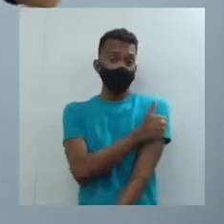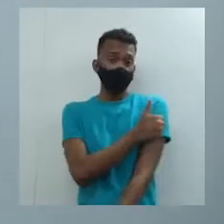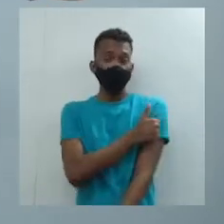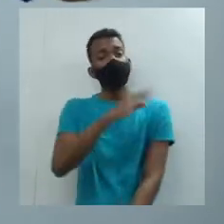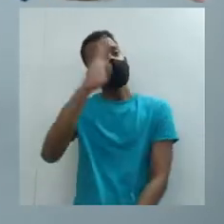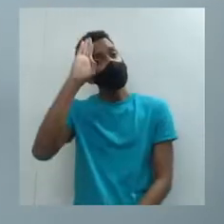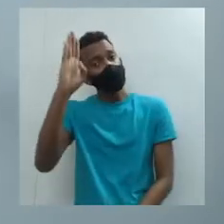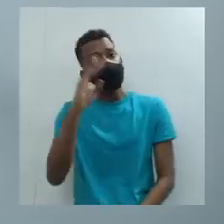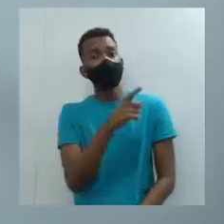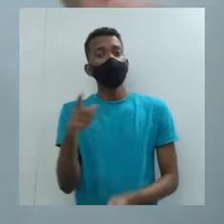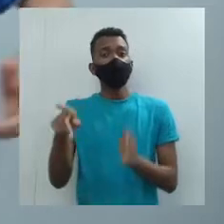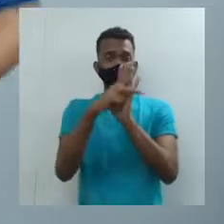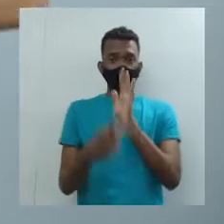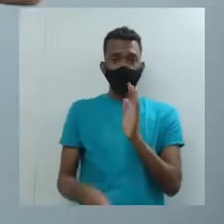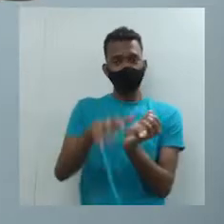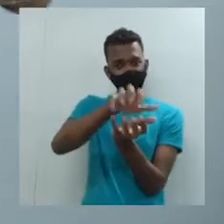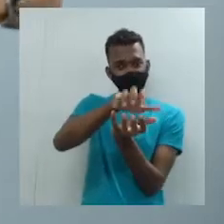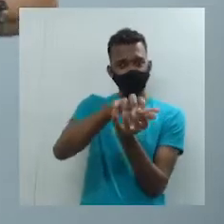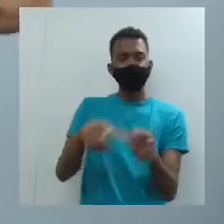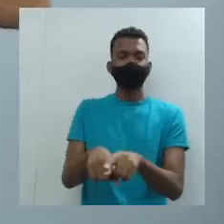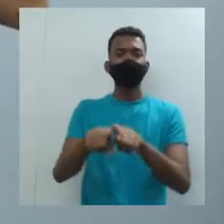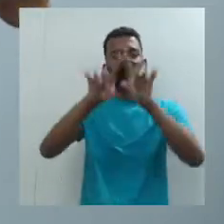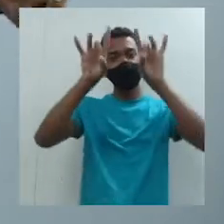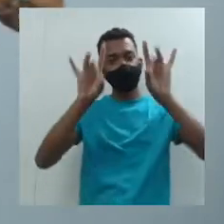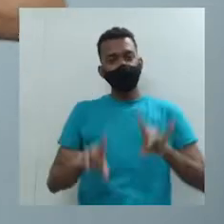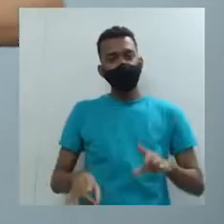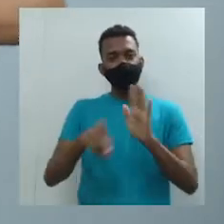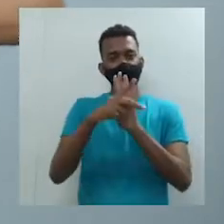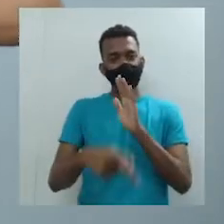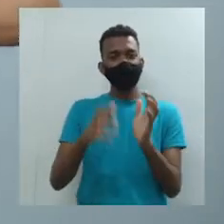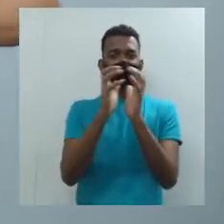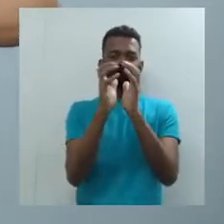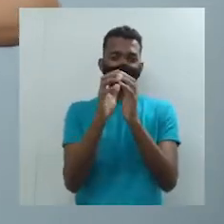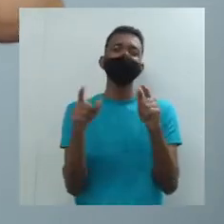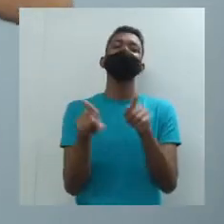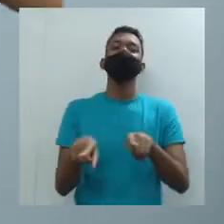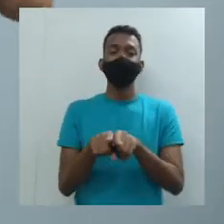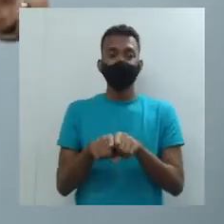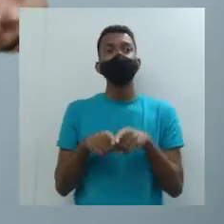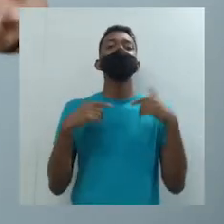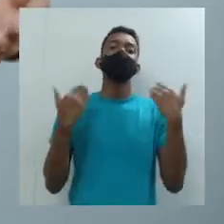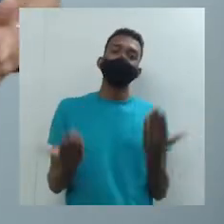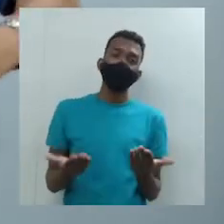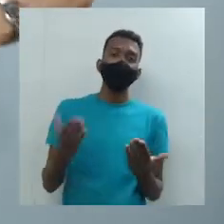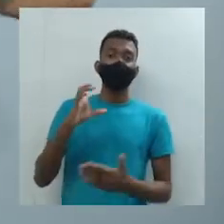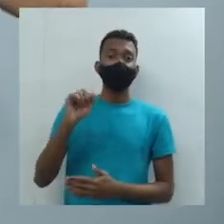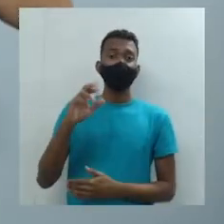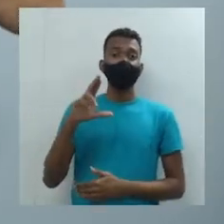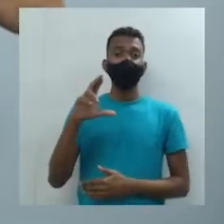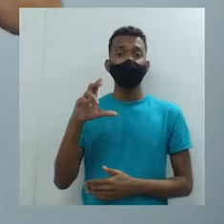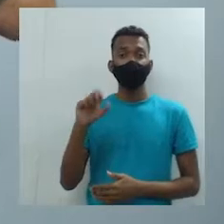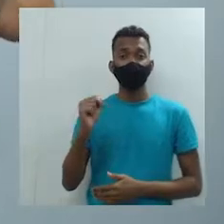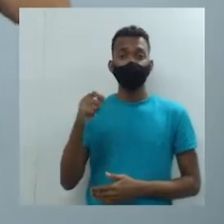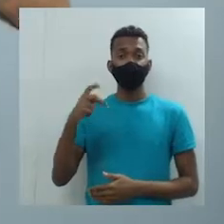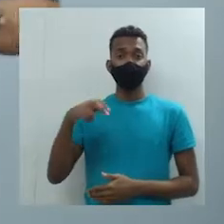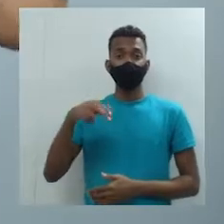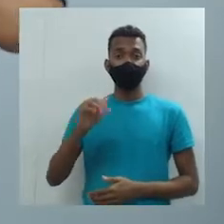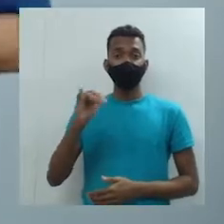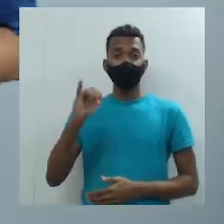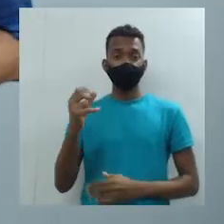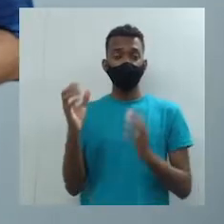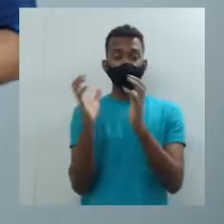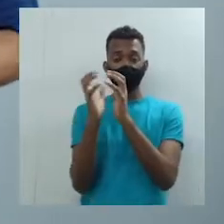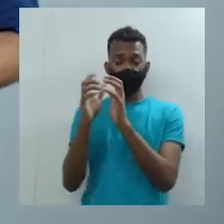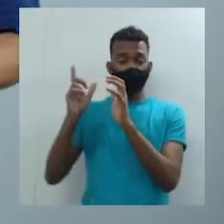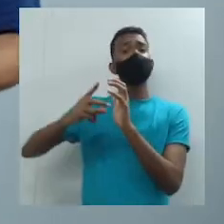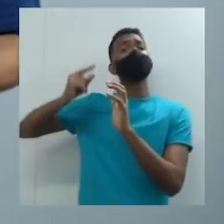principalmente os pernambucanos e, em especial, os do Recife, no caso, o Carlos Pena Filho, o Recife, foi e